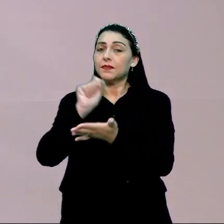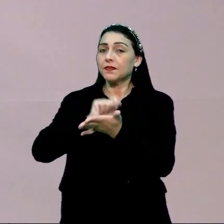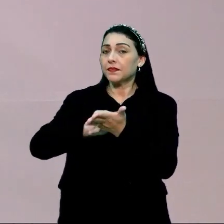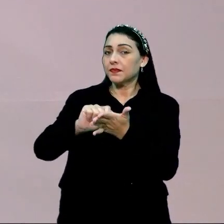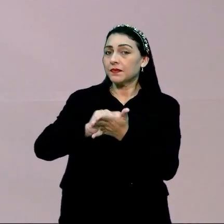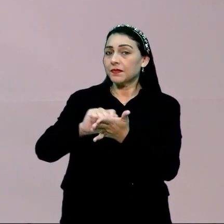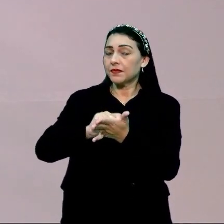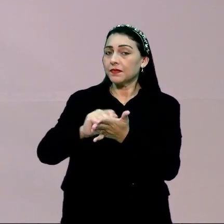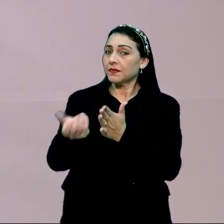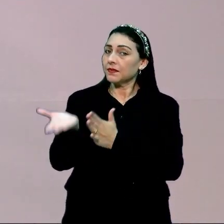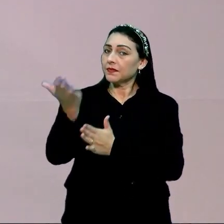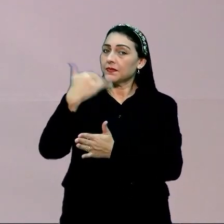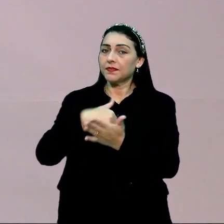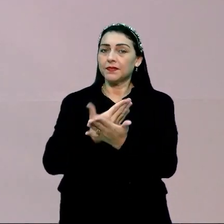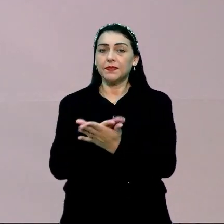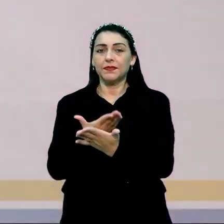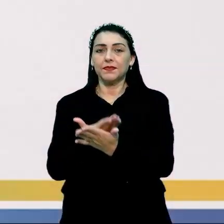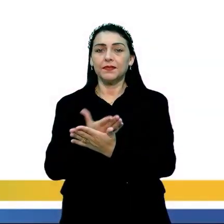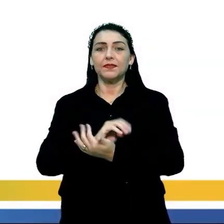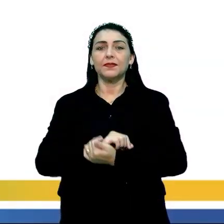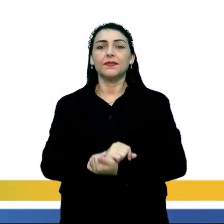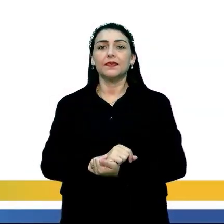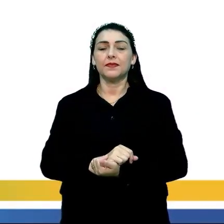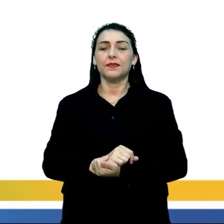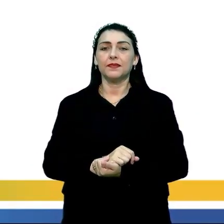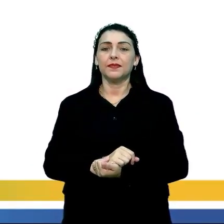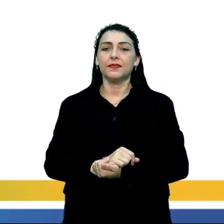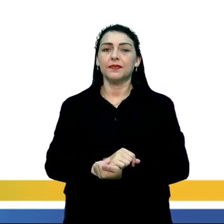borracha e vamos à aula.